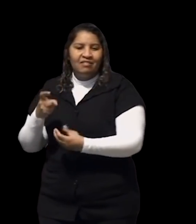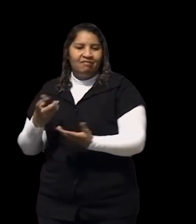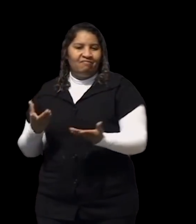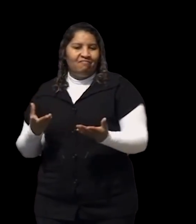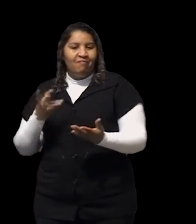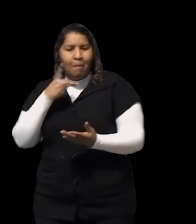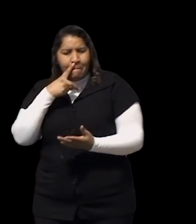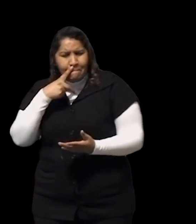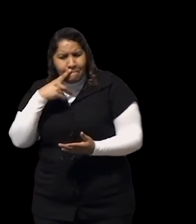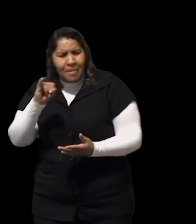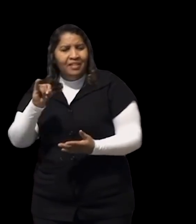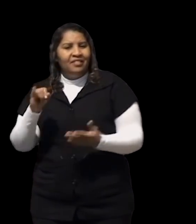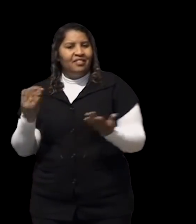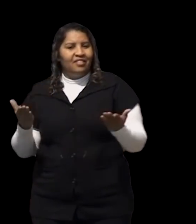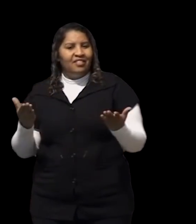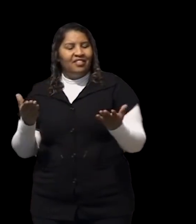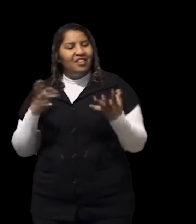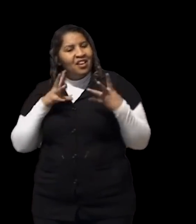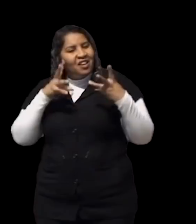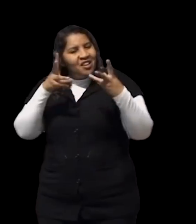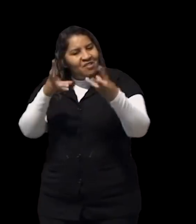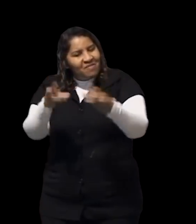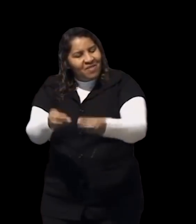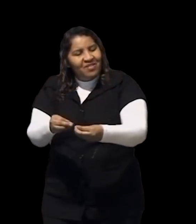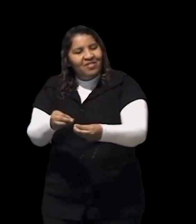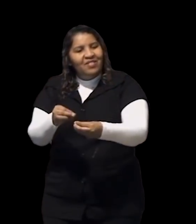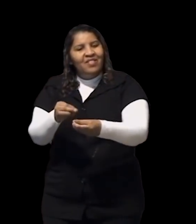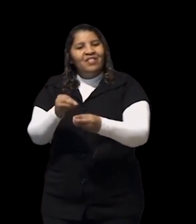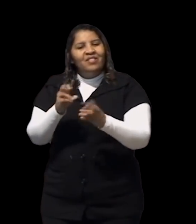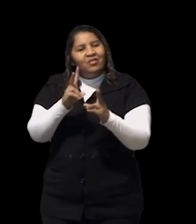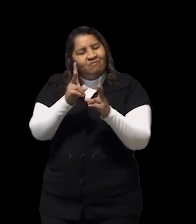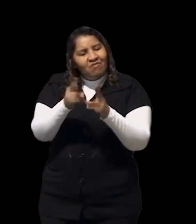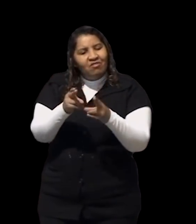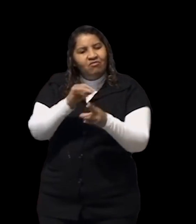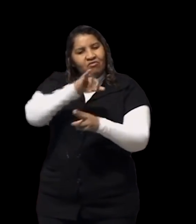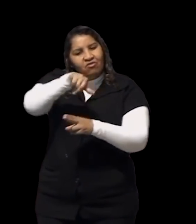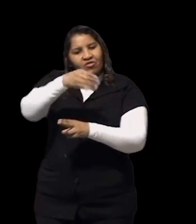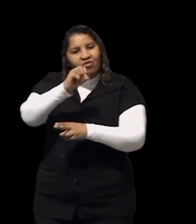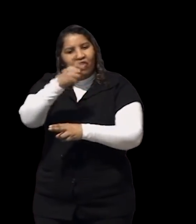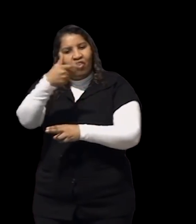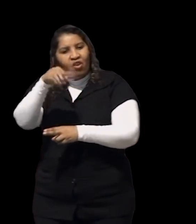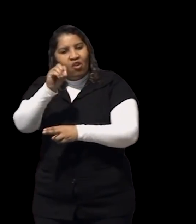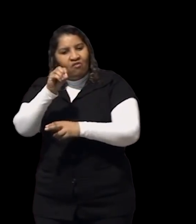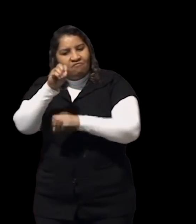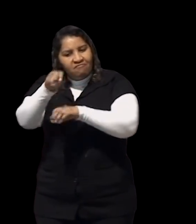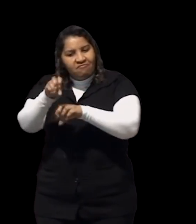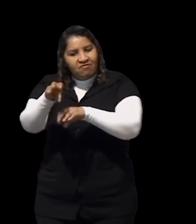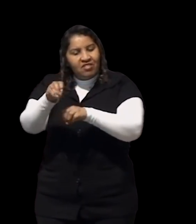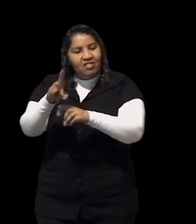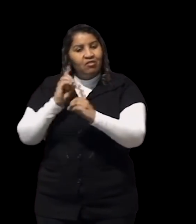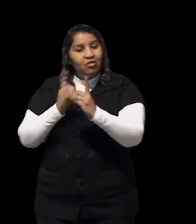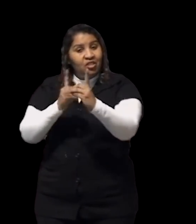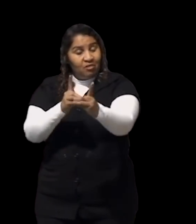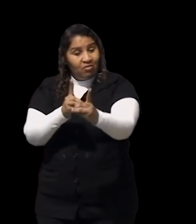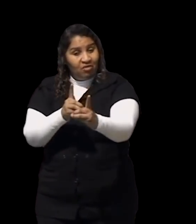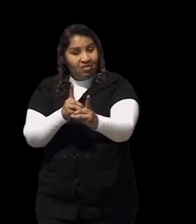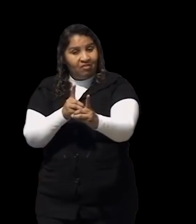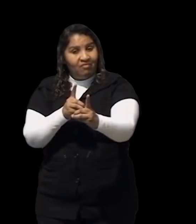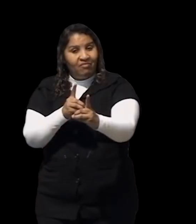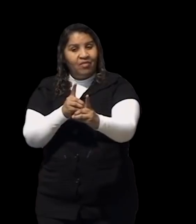ensinou o seu discípulos ele fala chame Deus de pai Deus é Pai E se nós somos filhos